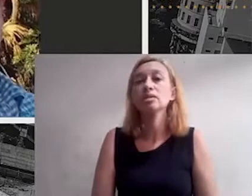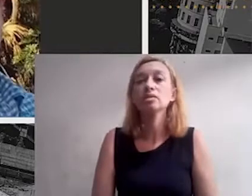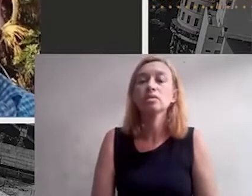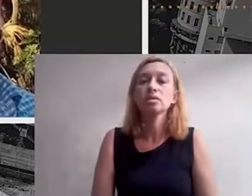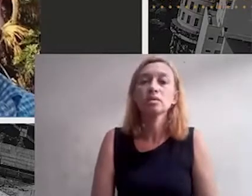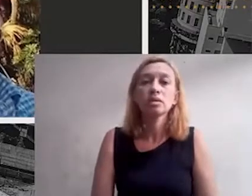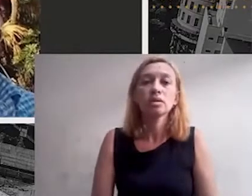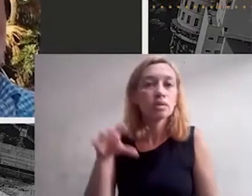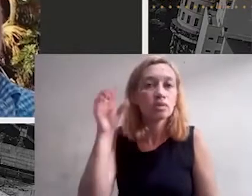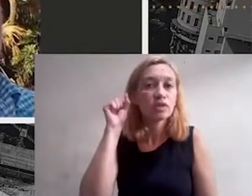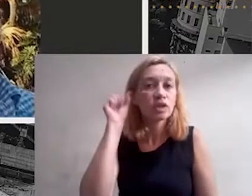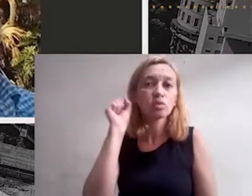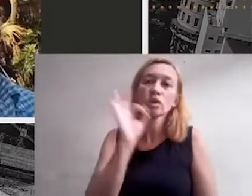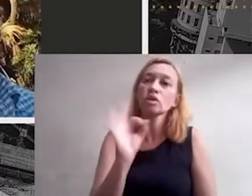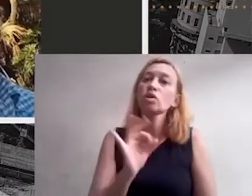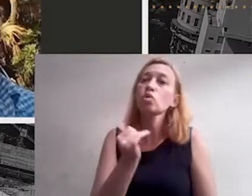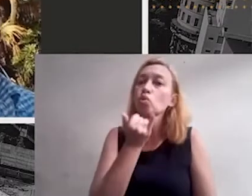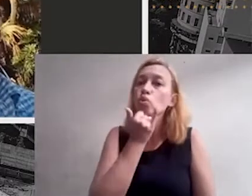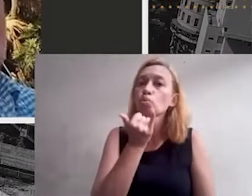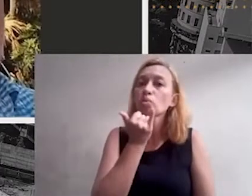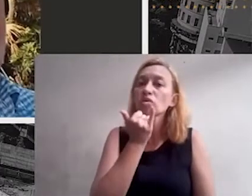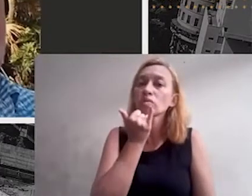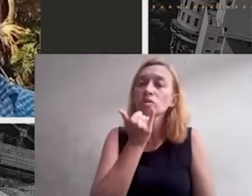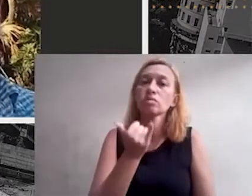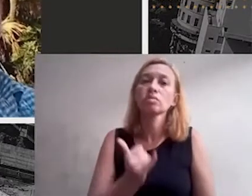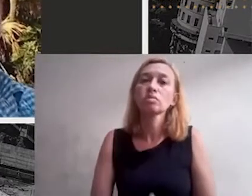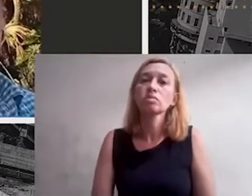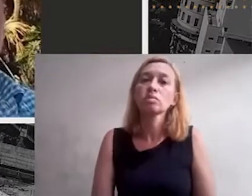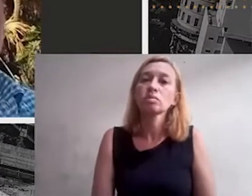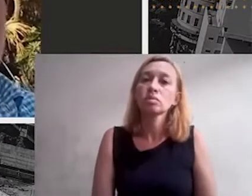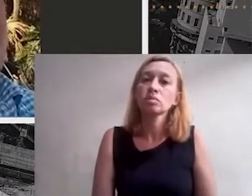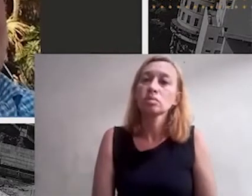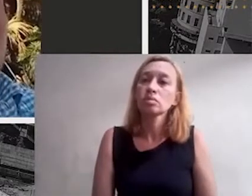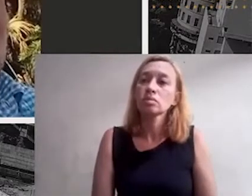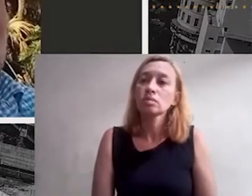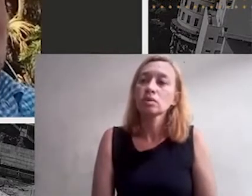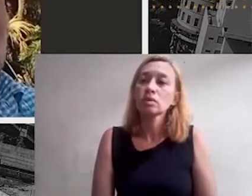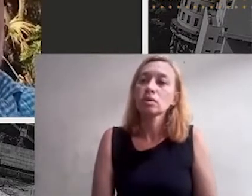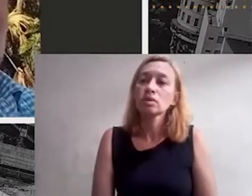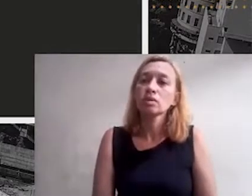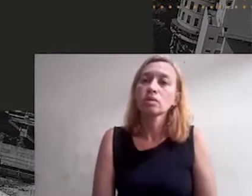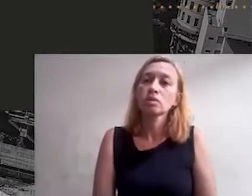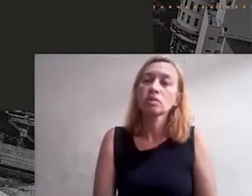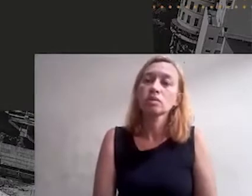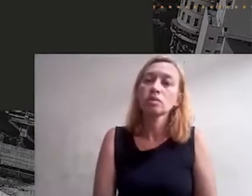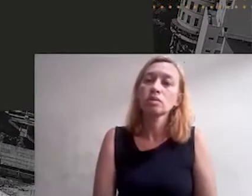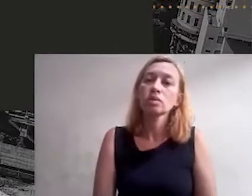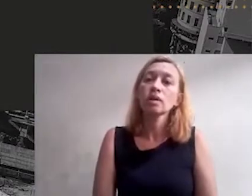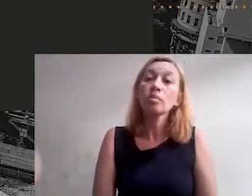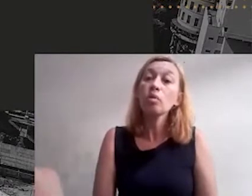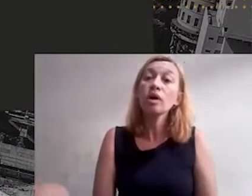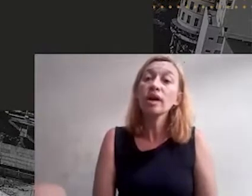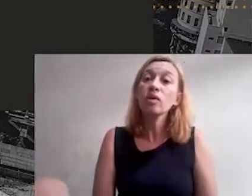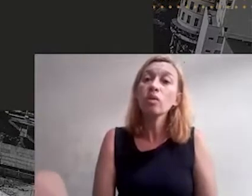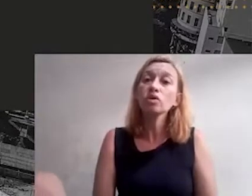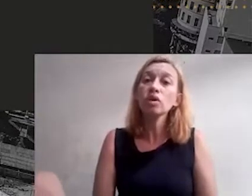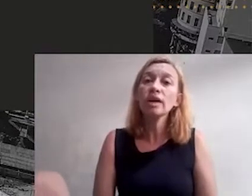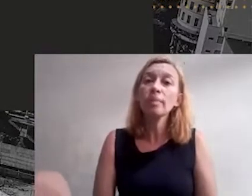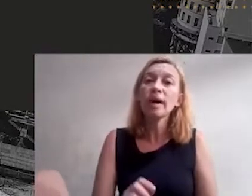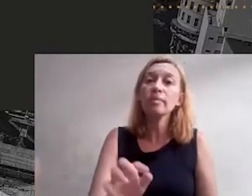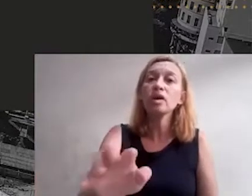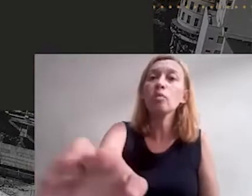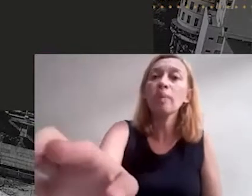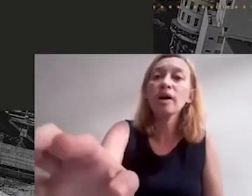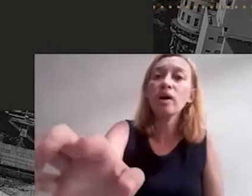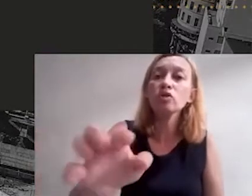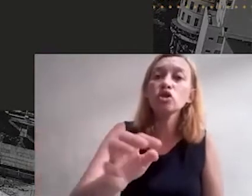desnecessariamente, ele vai te dar uma peia. E você não escapa dele, porque ele é invisível. É diferente do fiscal do